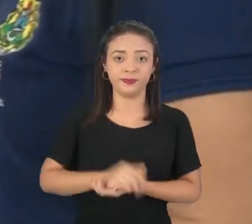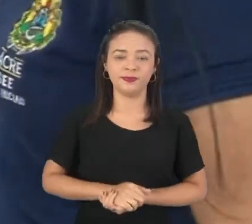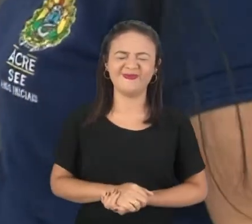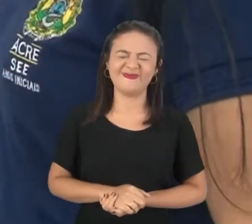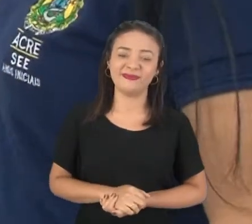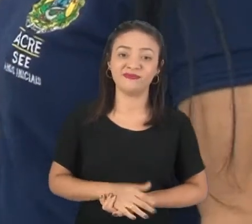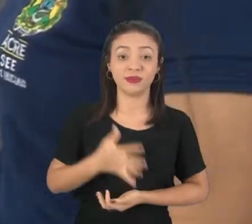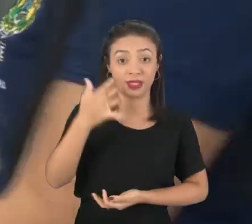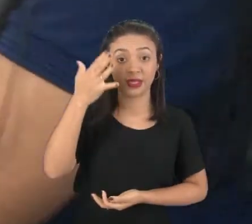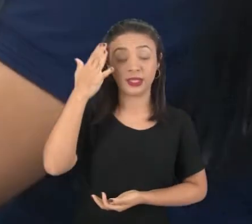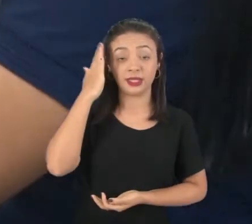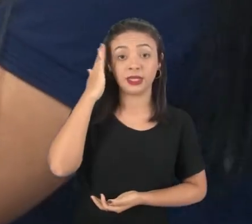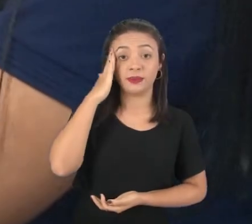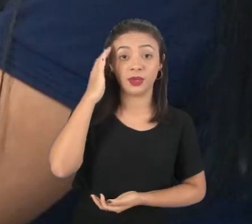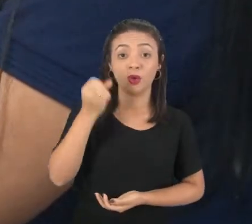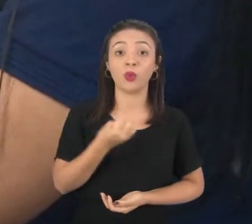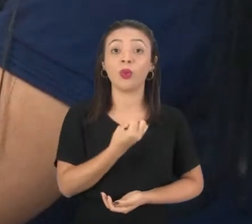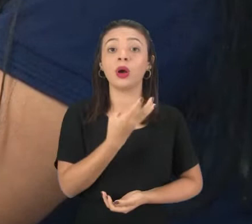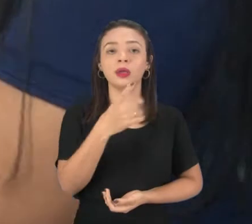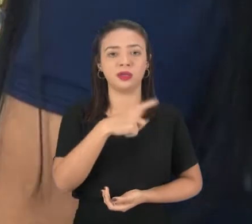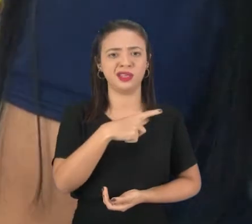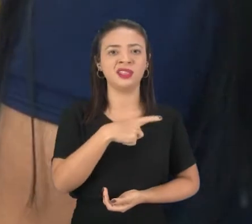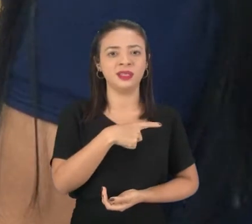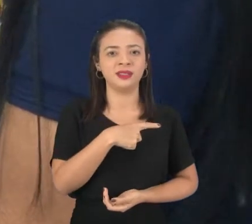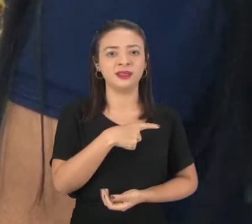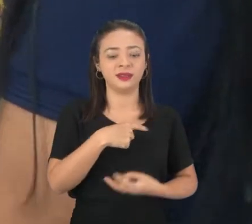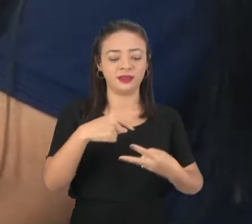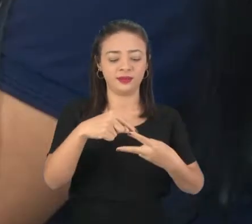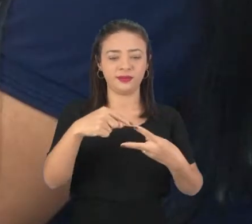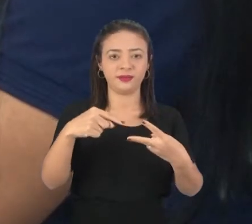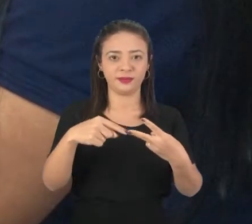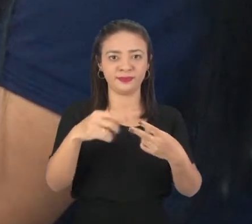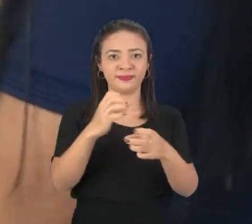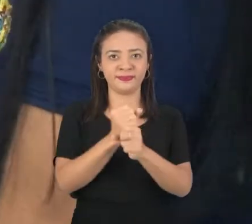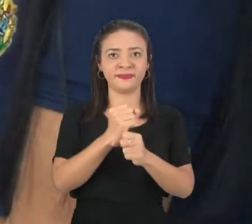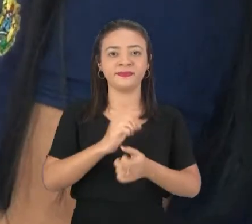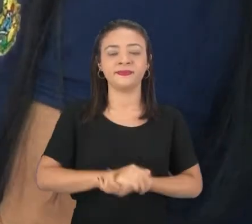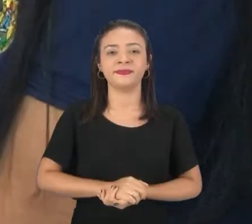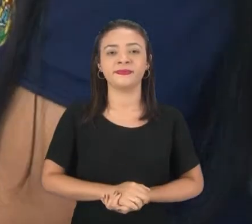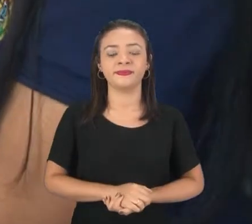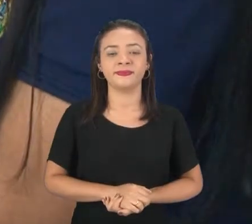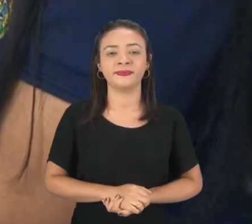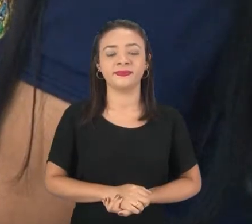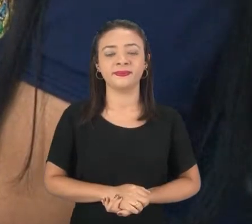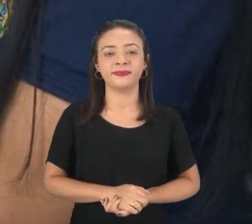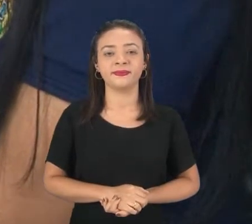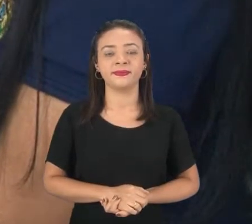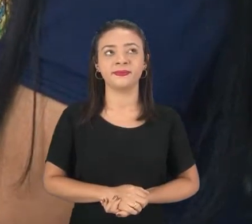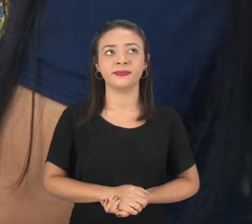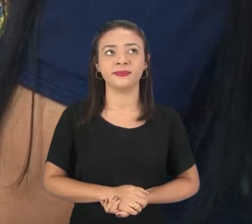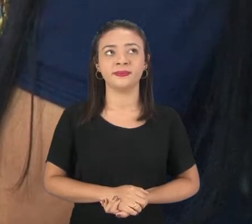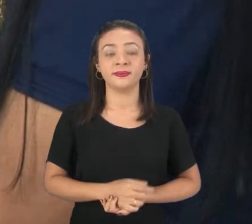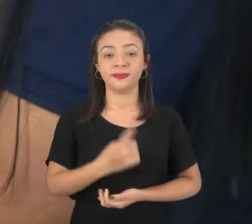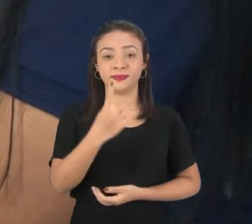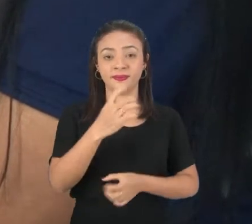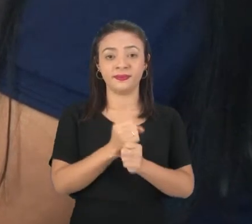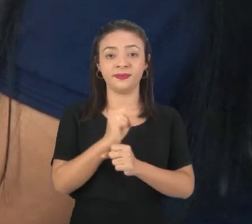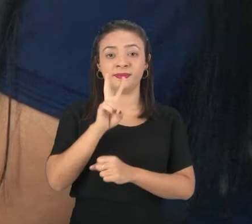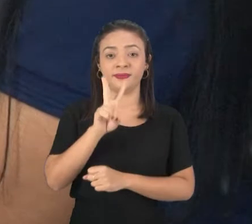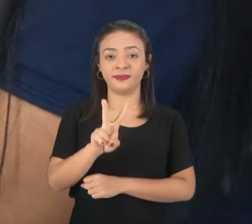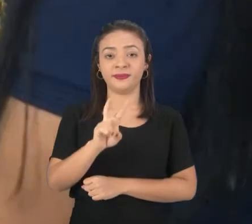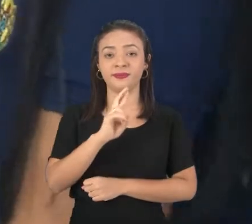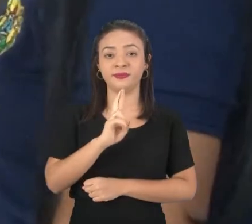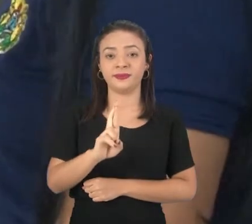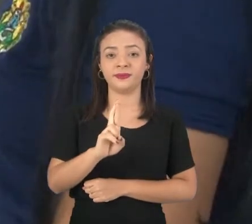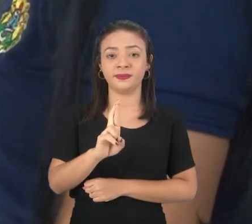para mim saber o total que tá essas duas aqui primeiro Vamos lá fazer juntos um mais